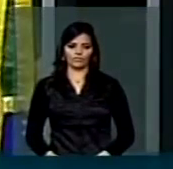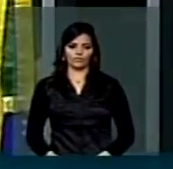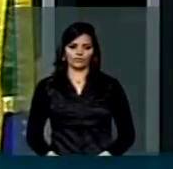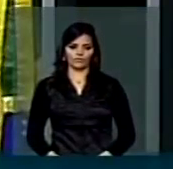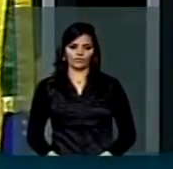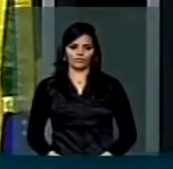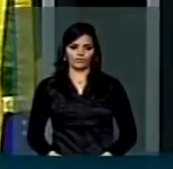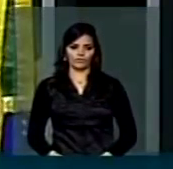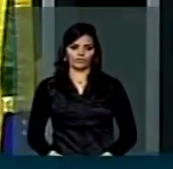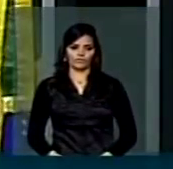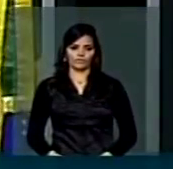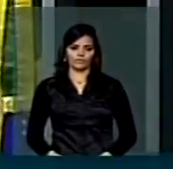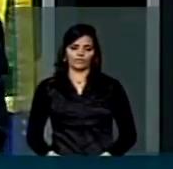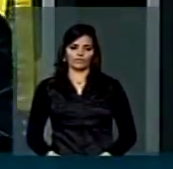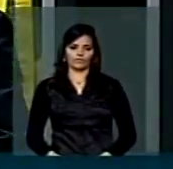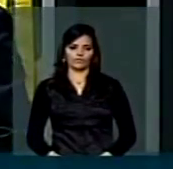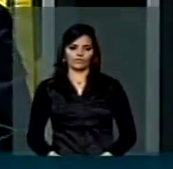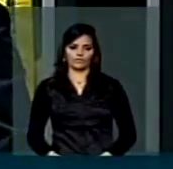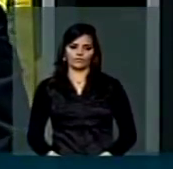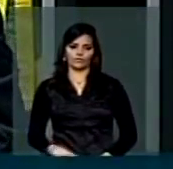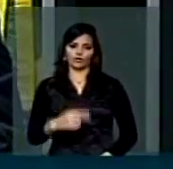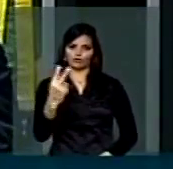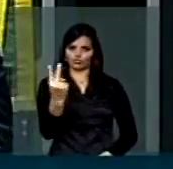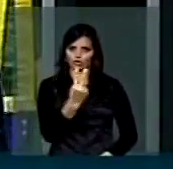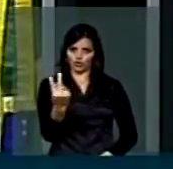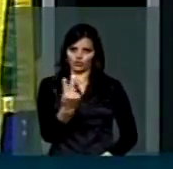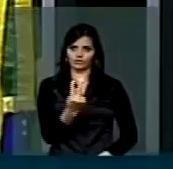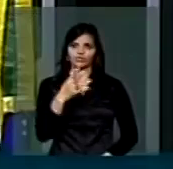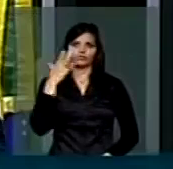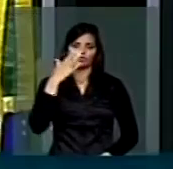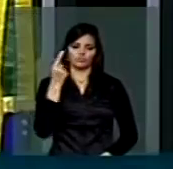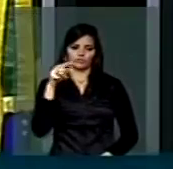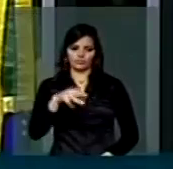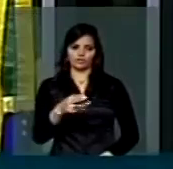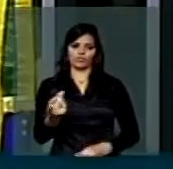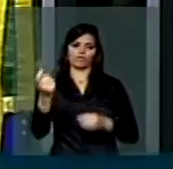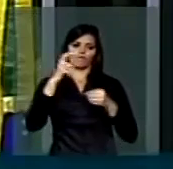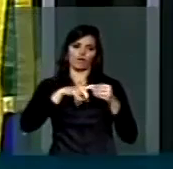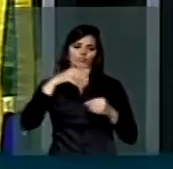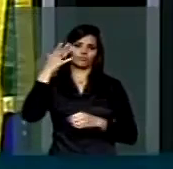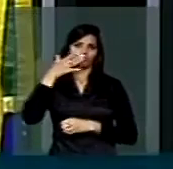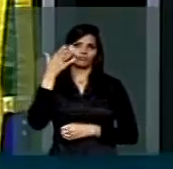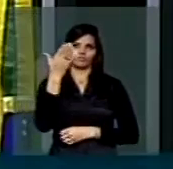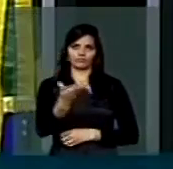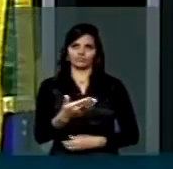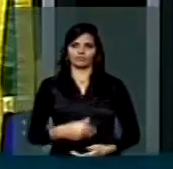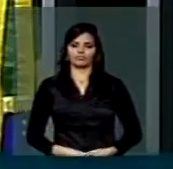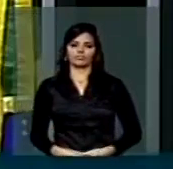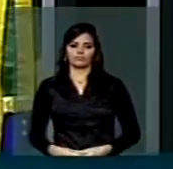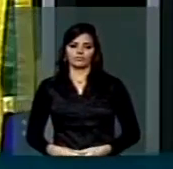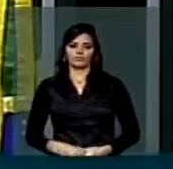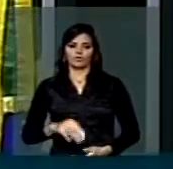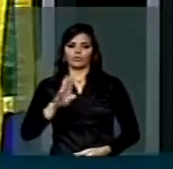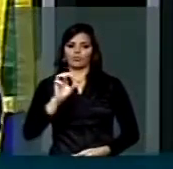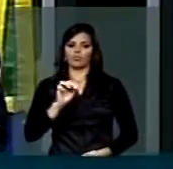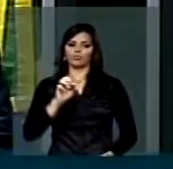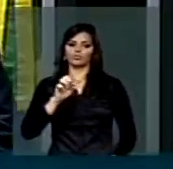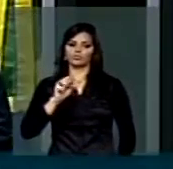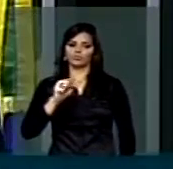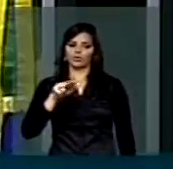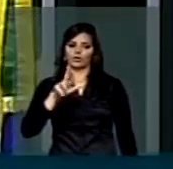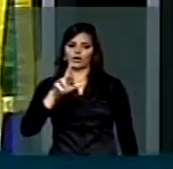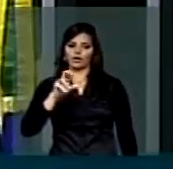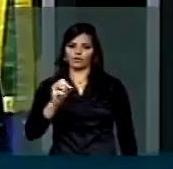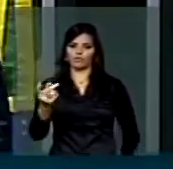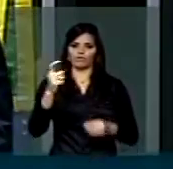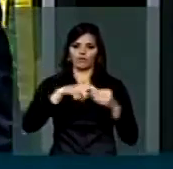Leonardo, depois do deputado Jair Bolsonaro, e eu retomo, por causa, o presidente já exigiu, então na fala, Vossa Excelência, depois do deputado Bolsonaro, eu